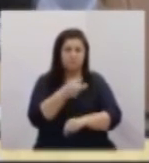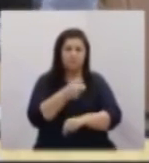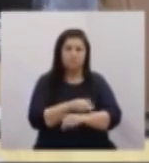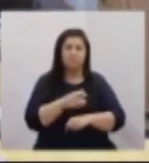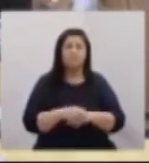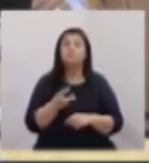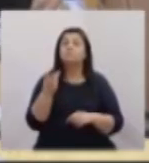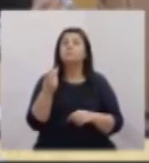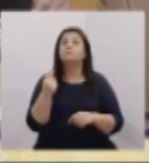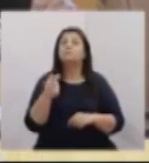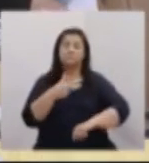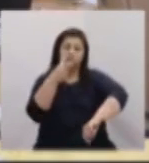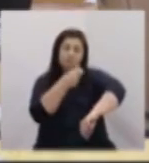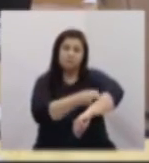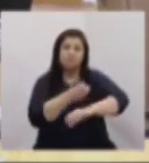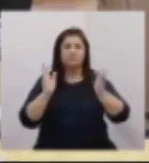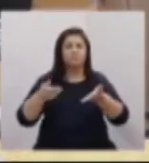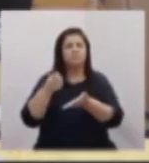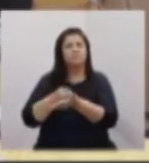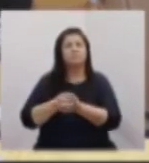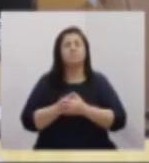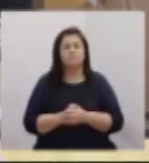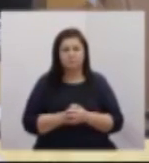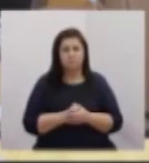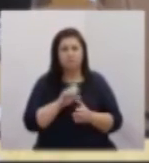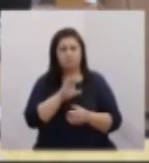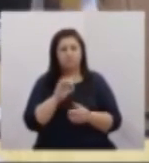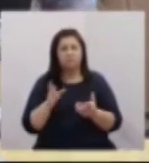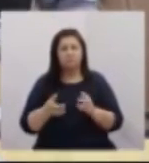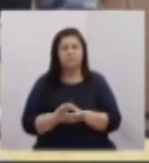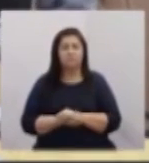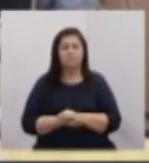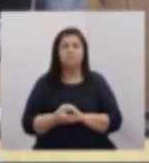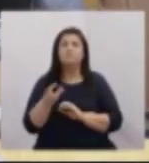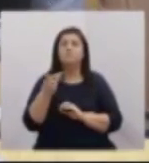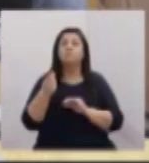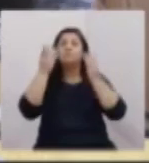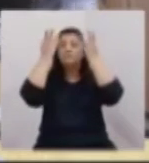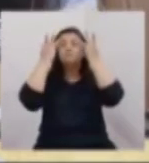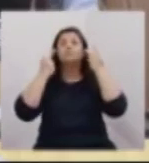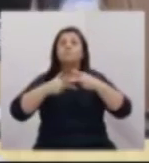Quantas doses de vacina foram adquiridas de cada uma? Quantos animais serão beneficiados com essas